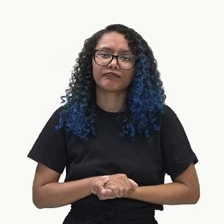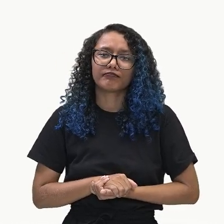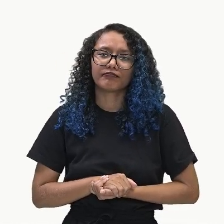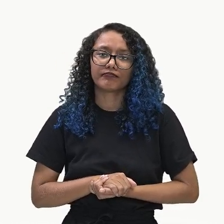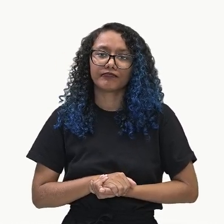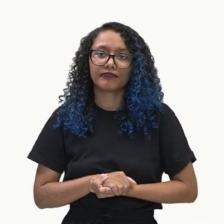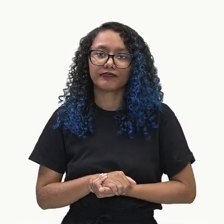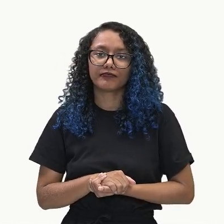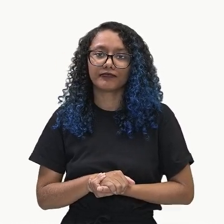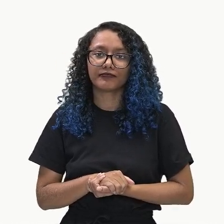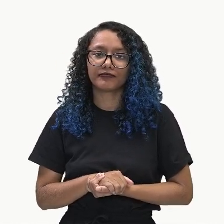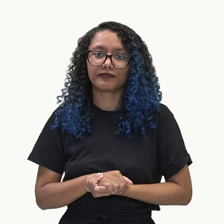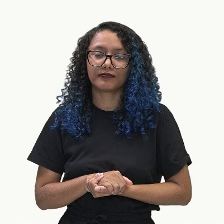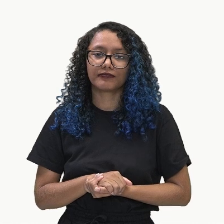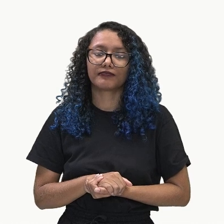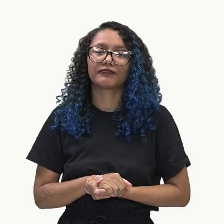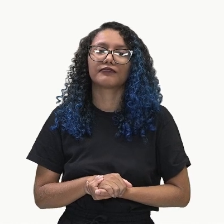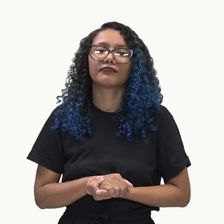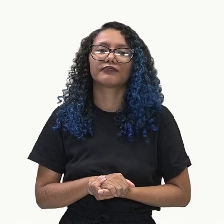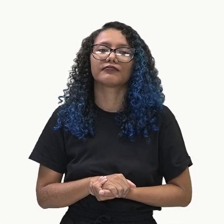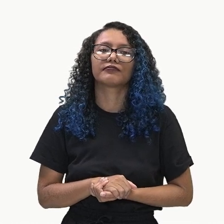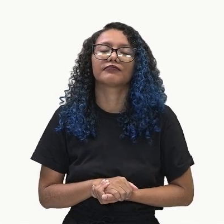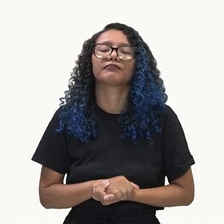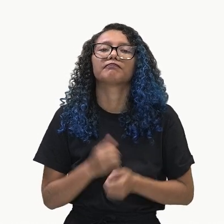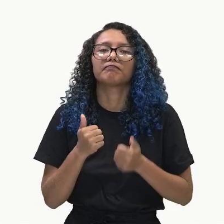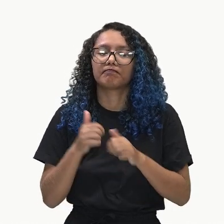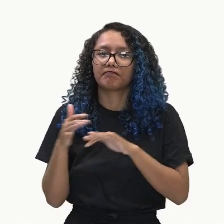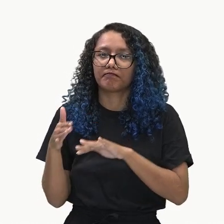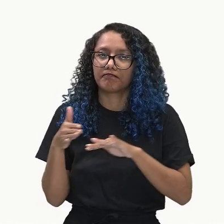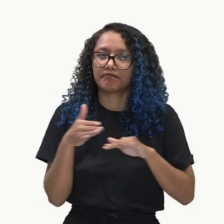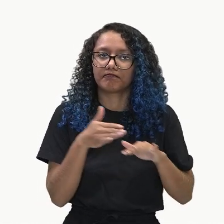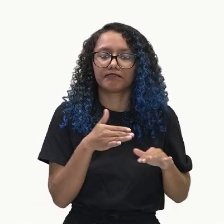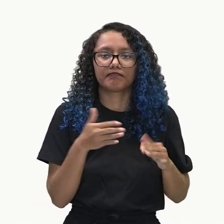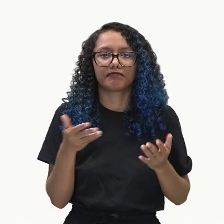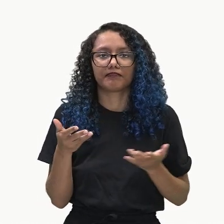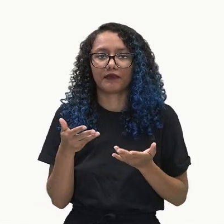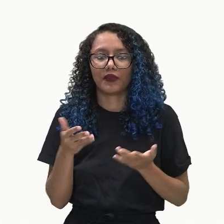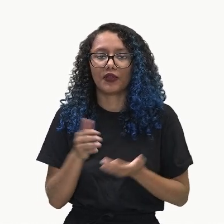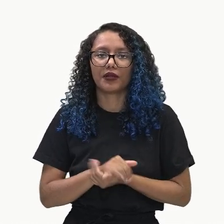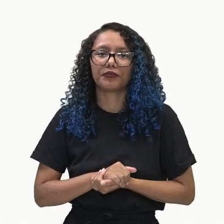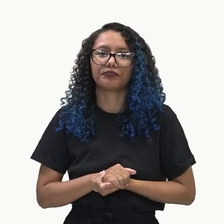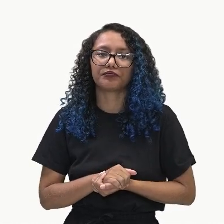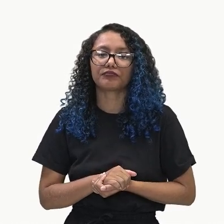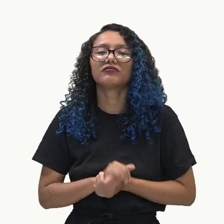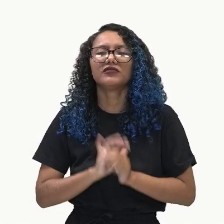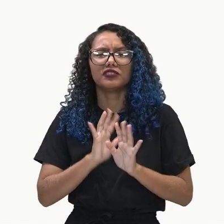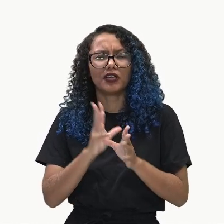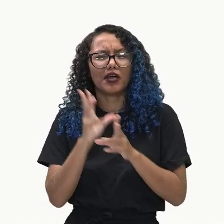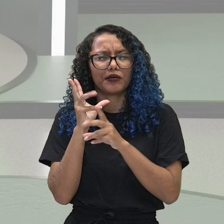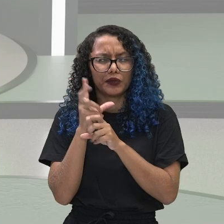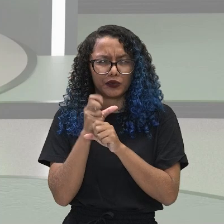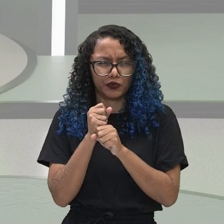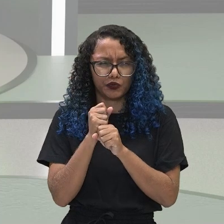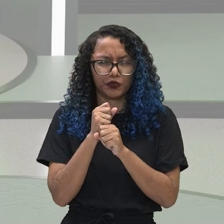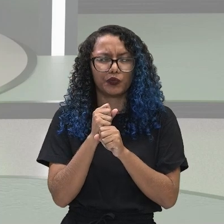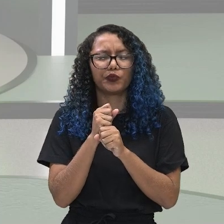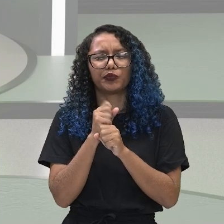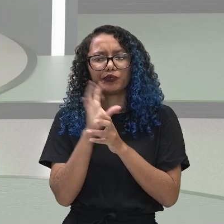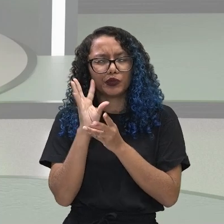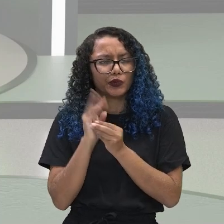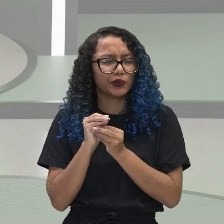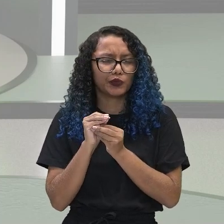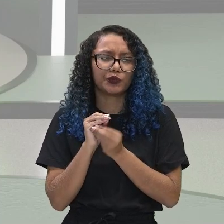Então, dito isso, agora, né, feito aí essa recapitulação,